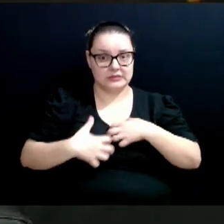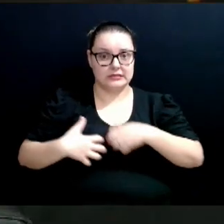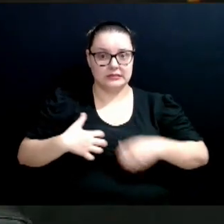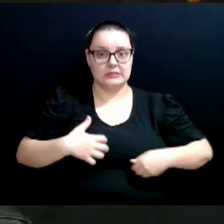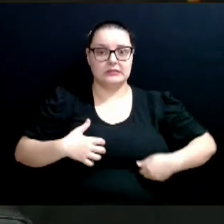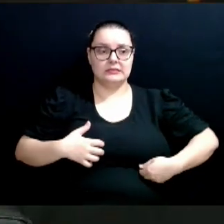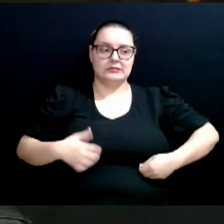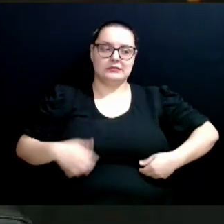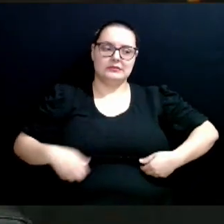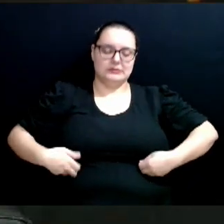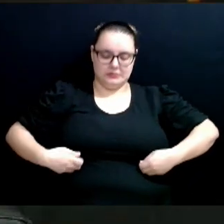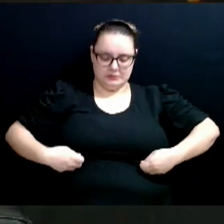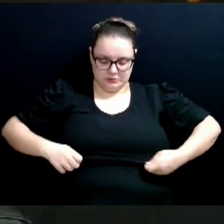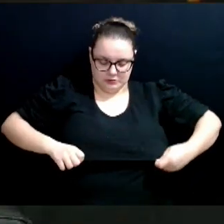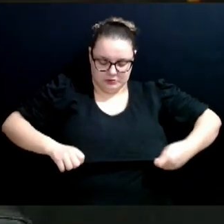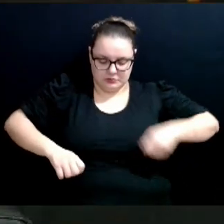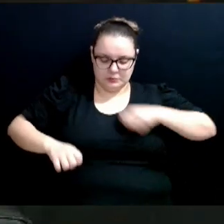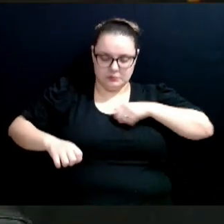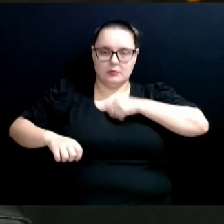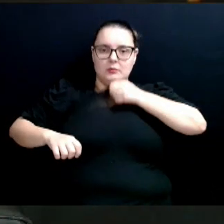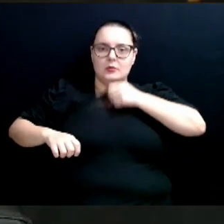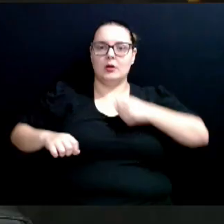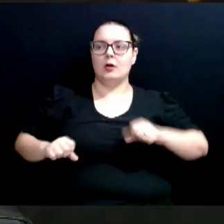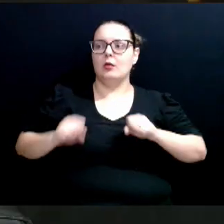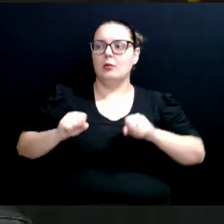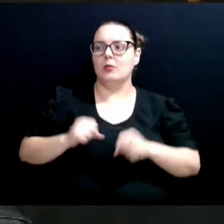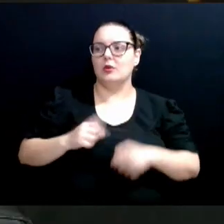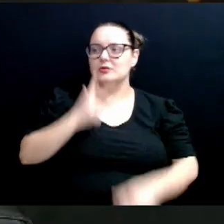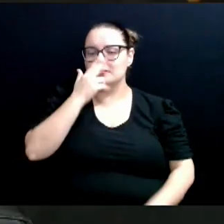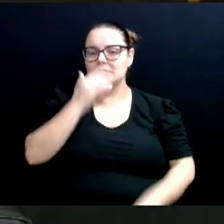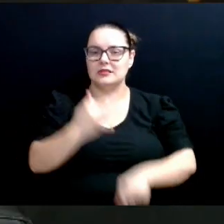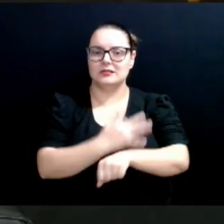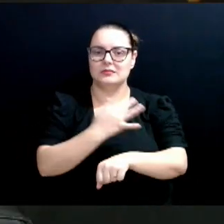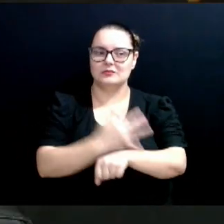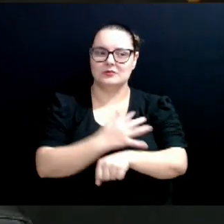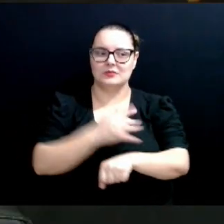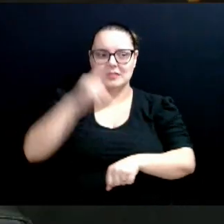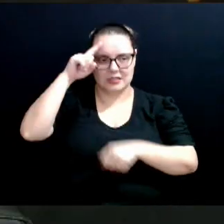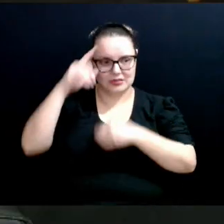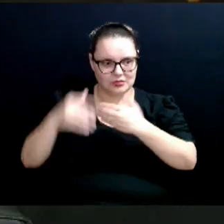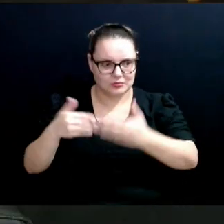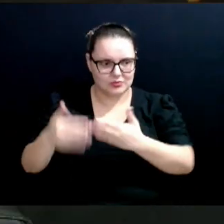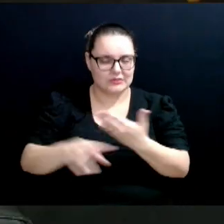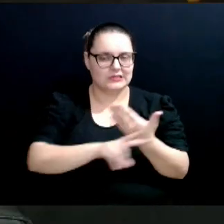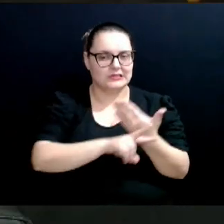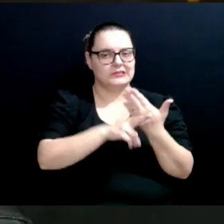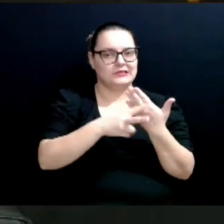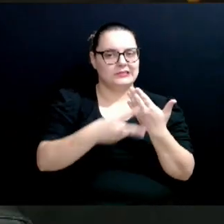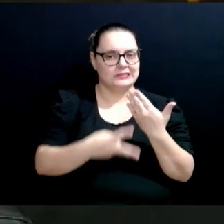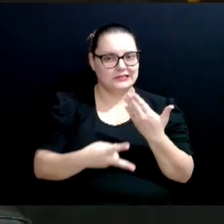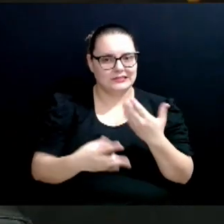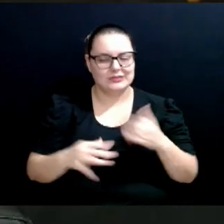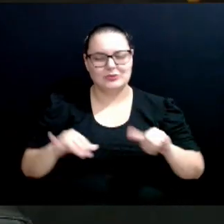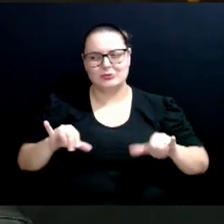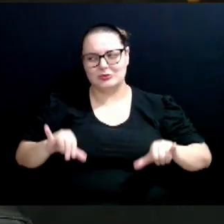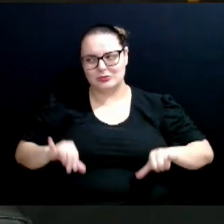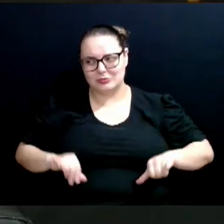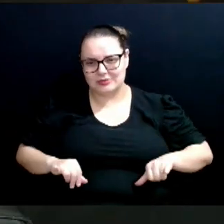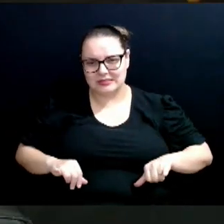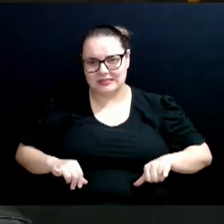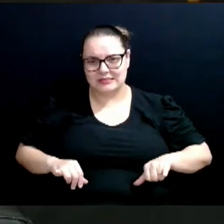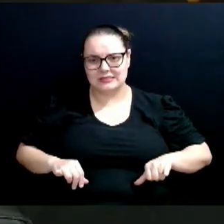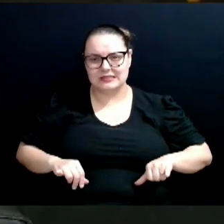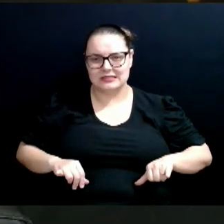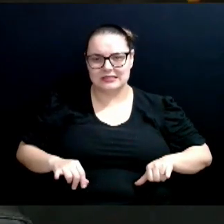parecer, tolerância, né, mas na prática gera um sofrimento. É uma